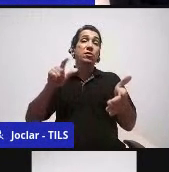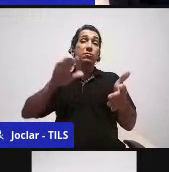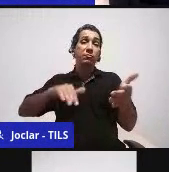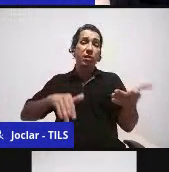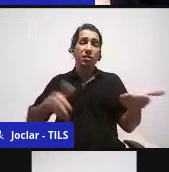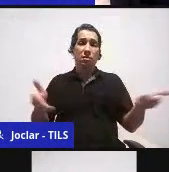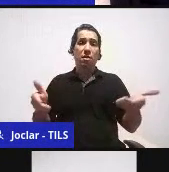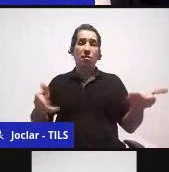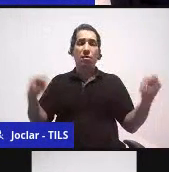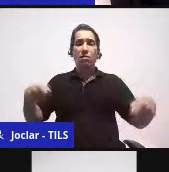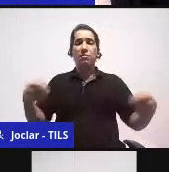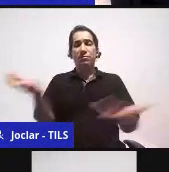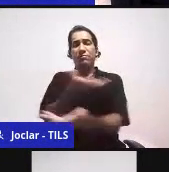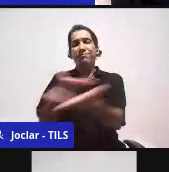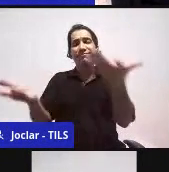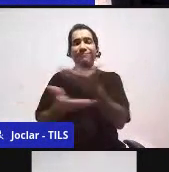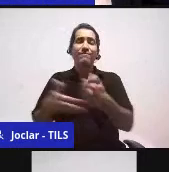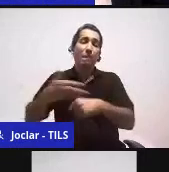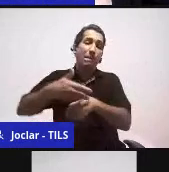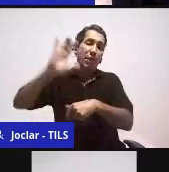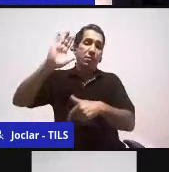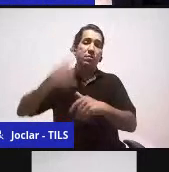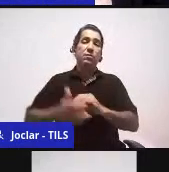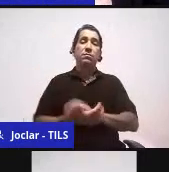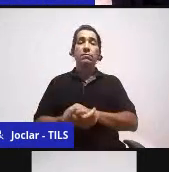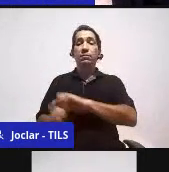Perfeito, Marcelo. Solange?